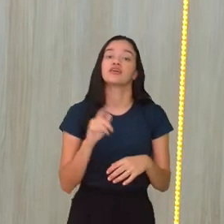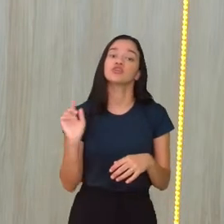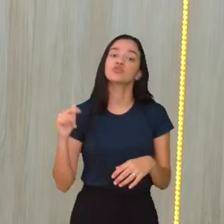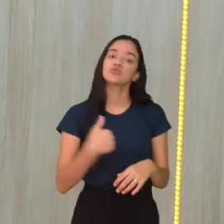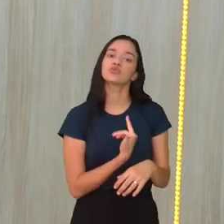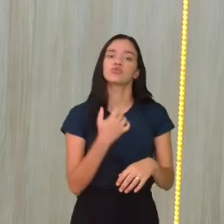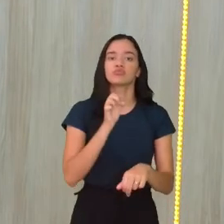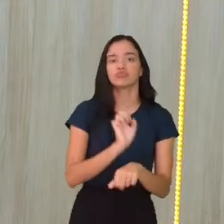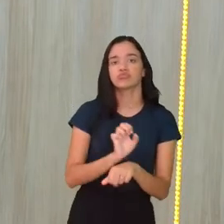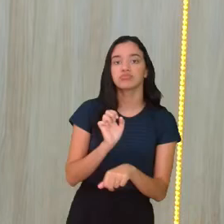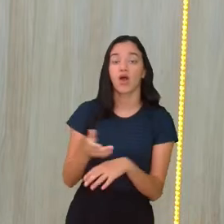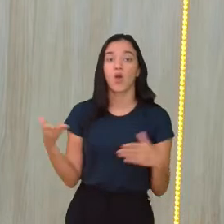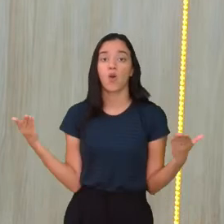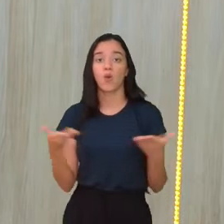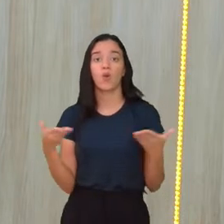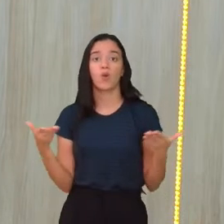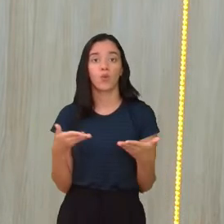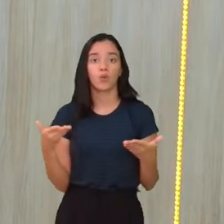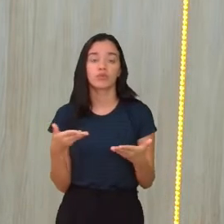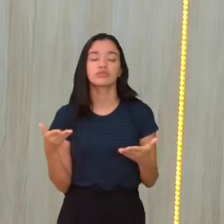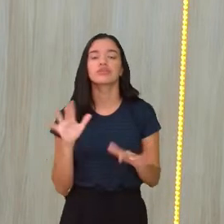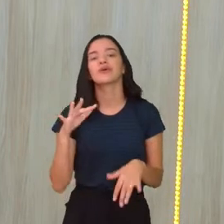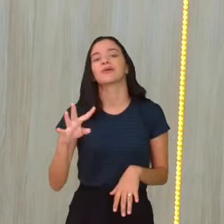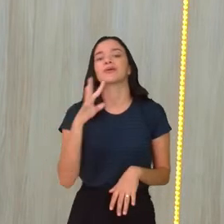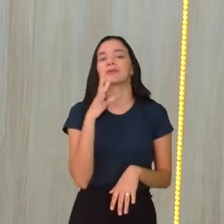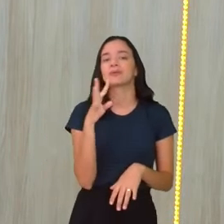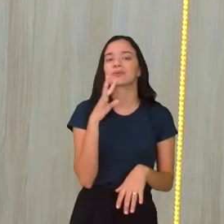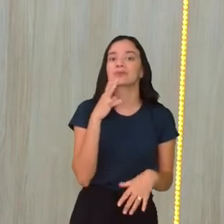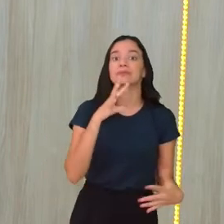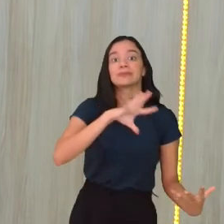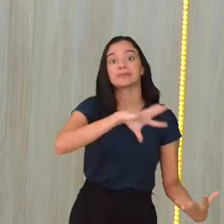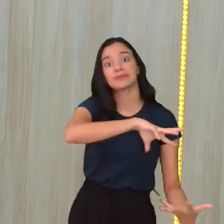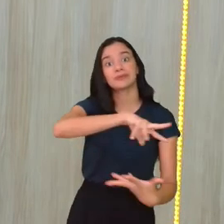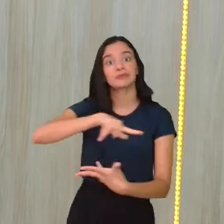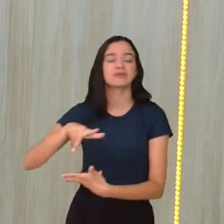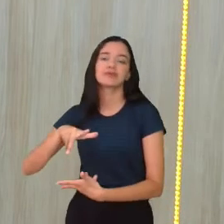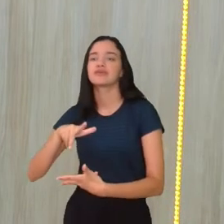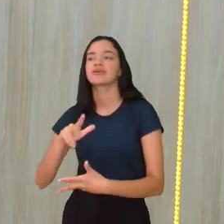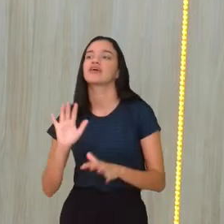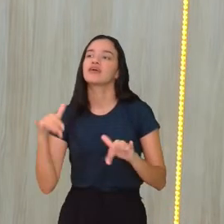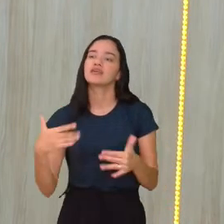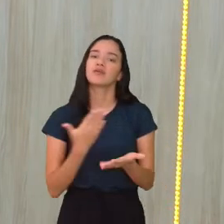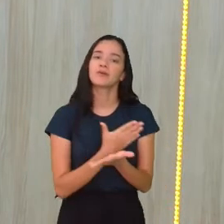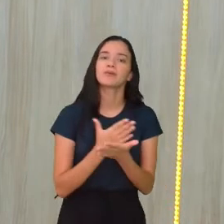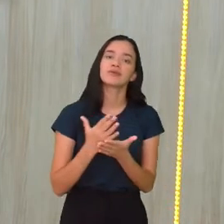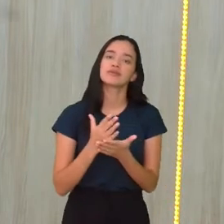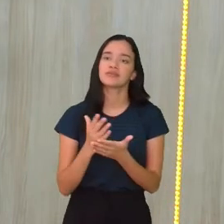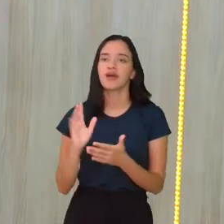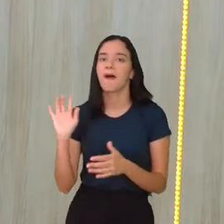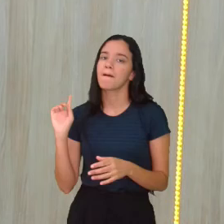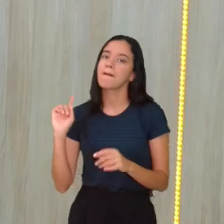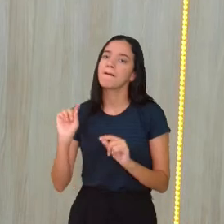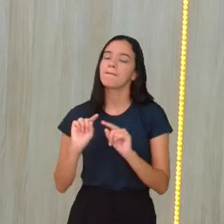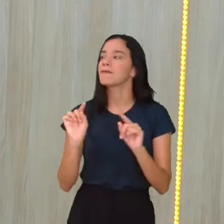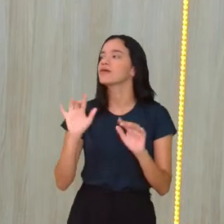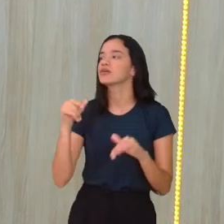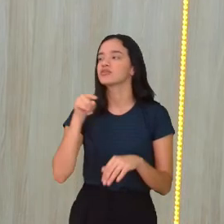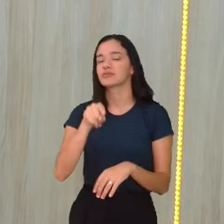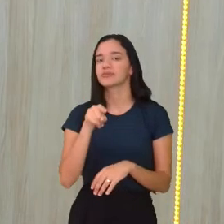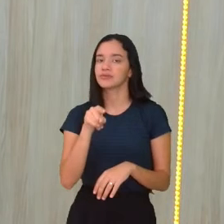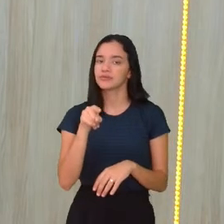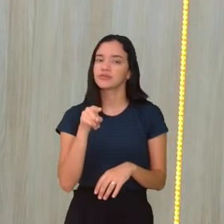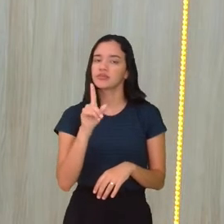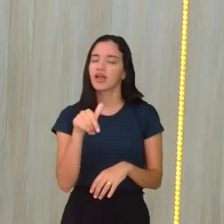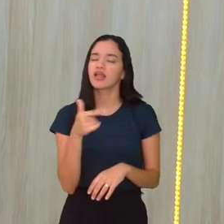nosso estado e hoje em dia é aí conhecida mundialmente. Então, começa aqui, mas vai para fora, né, não, professora? E você está